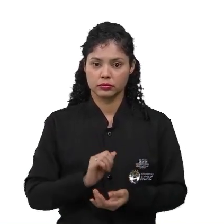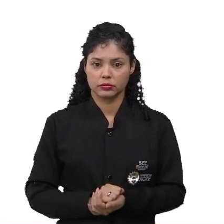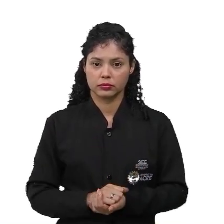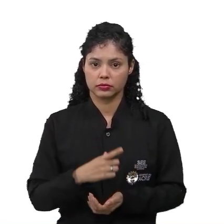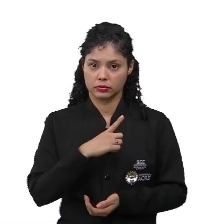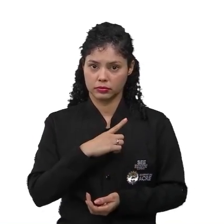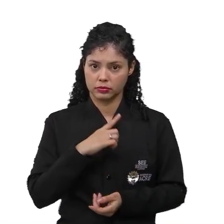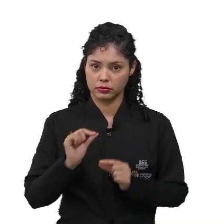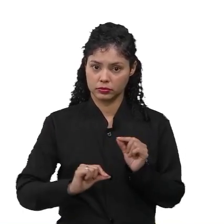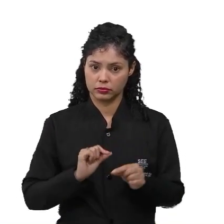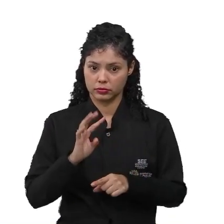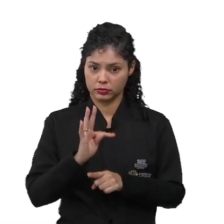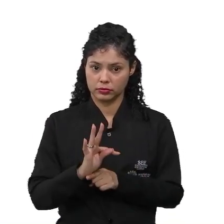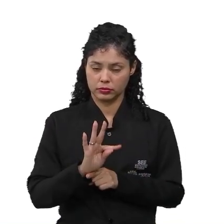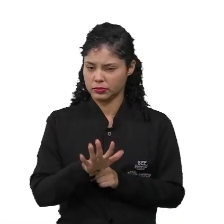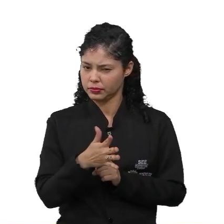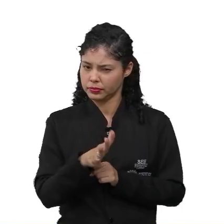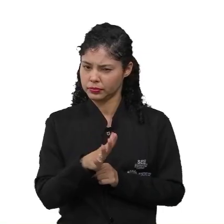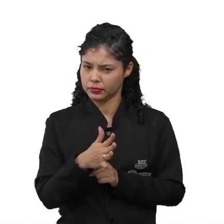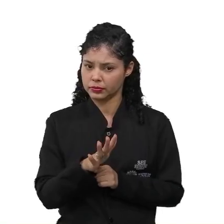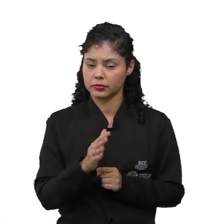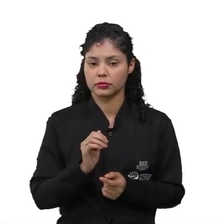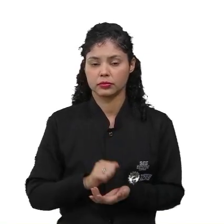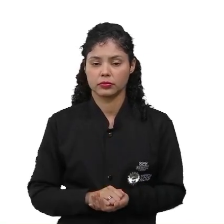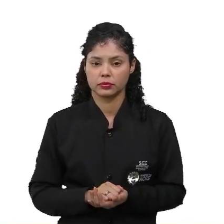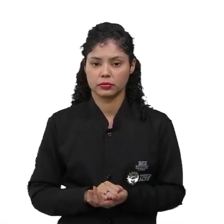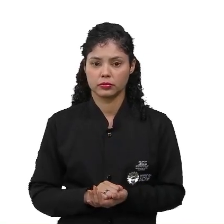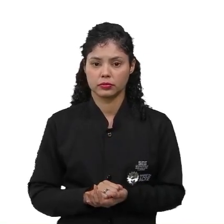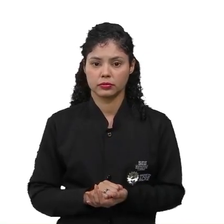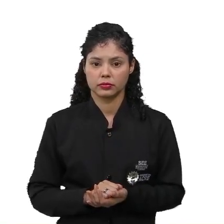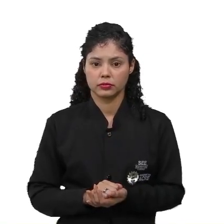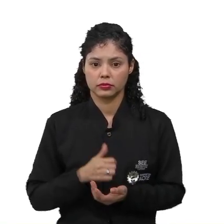você vai obter t aproximadamente